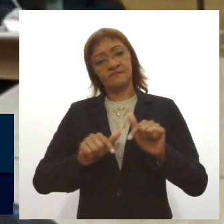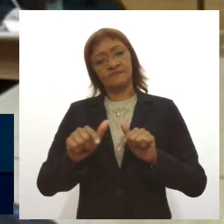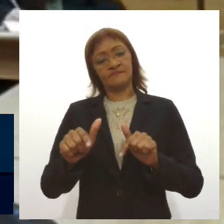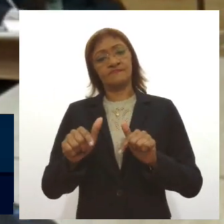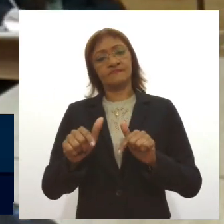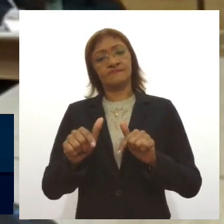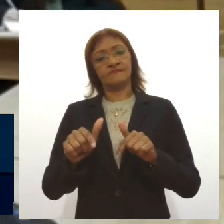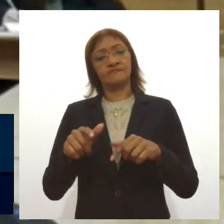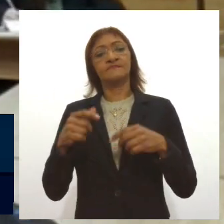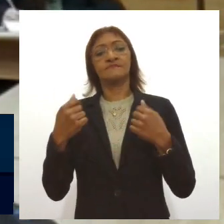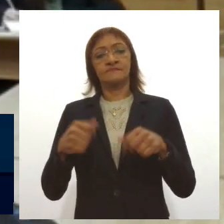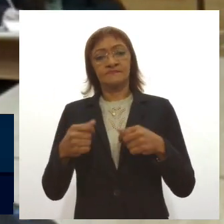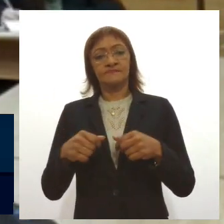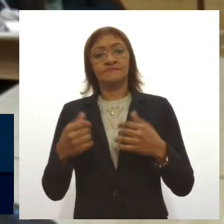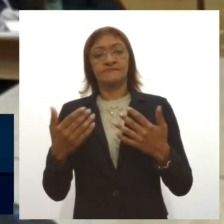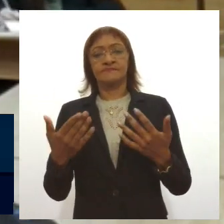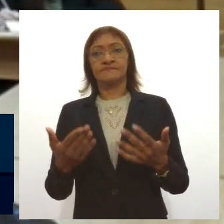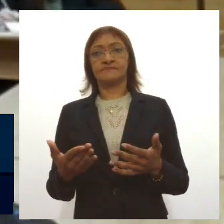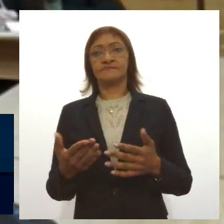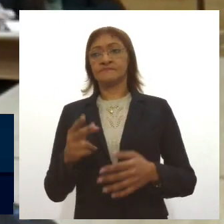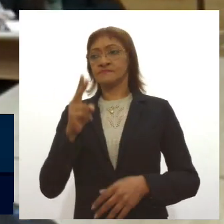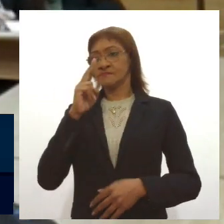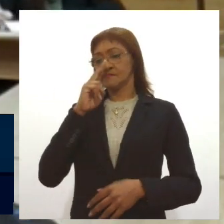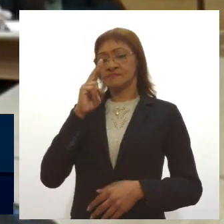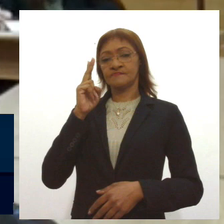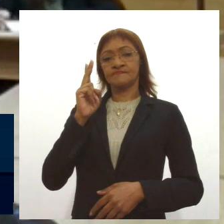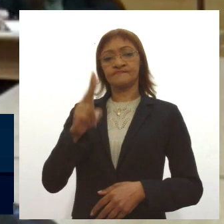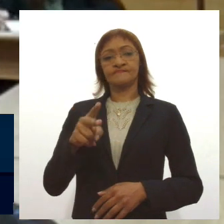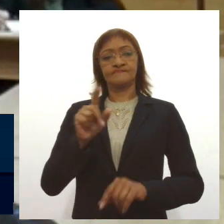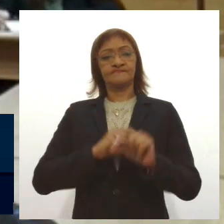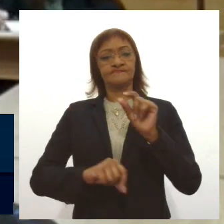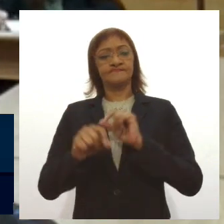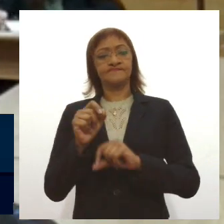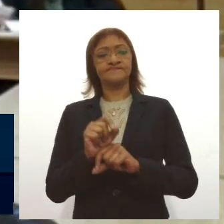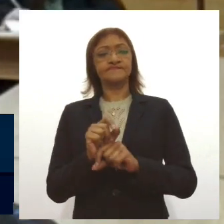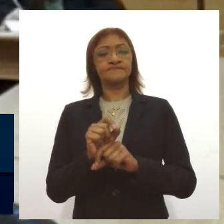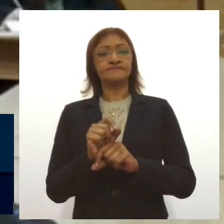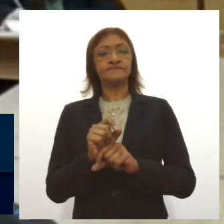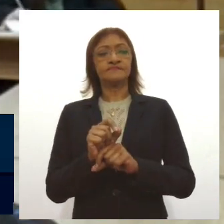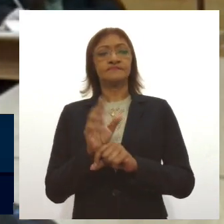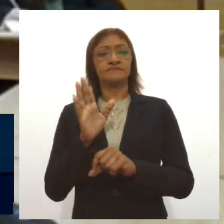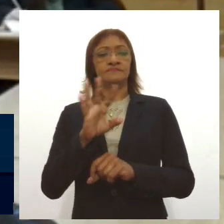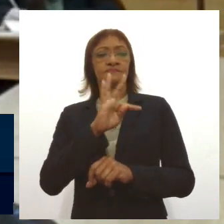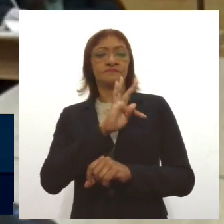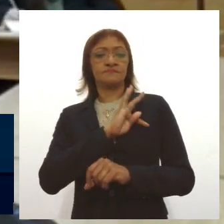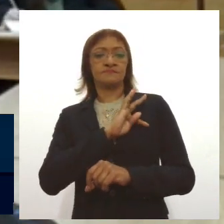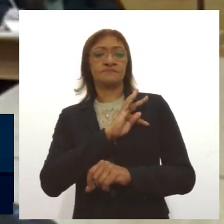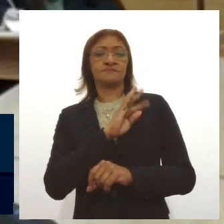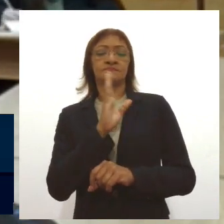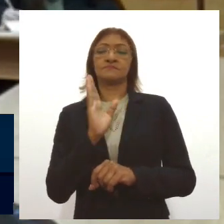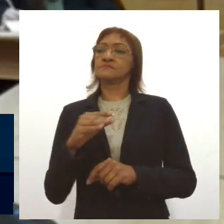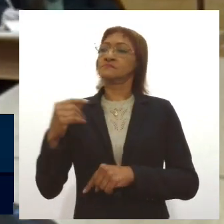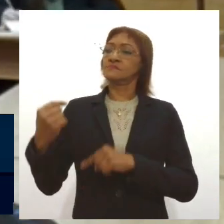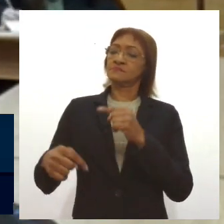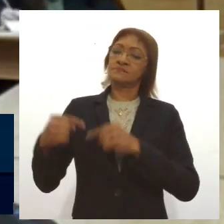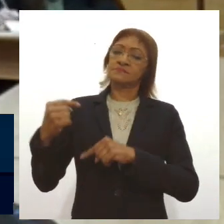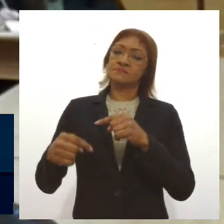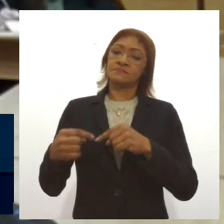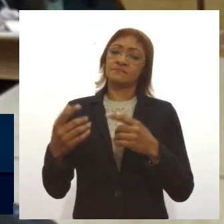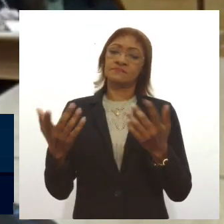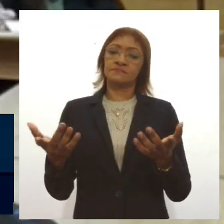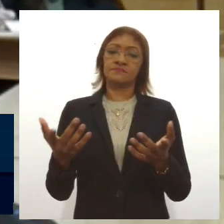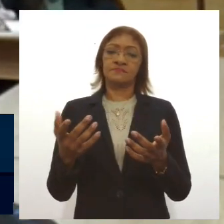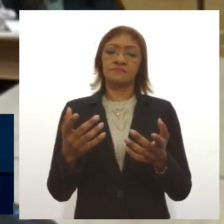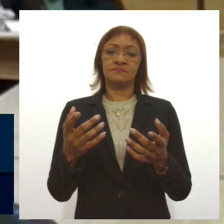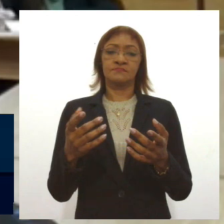vai necessitar assim uma energia muito forte, tanto do ponto de vista técnico, também institucional e político, para